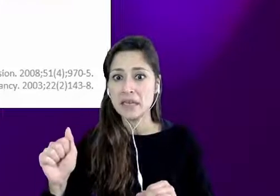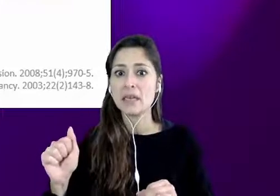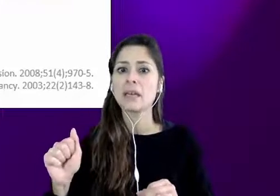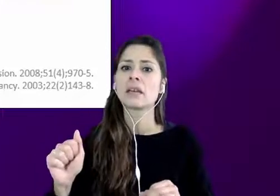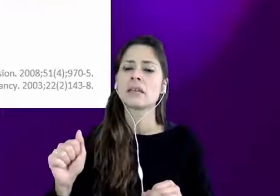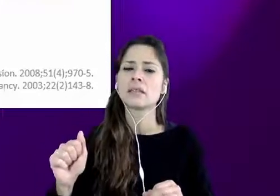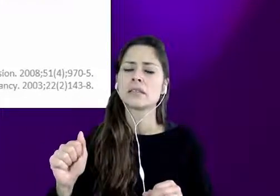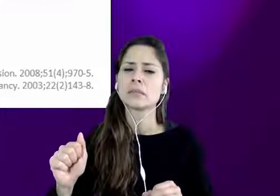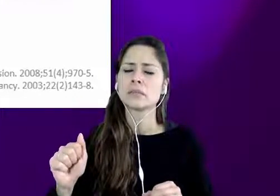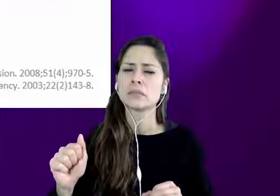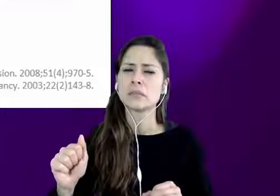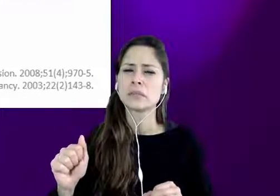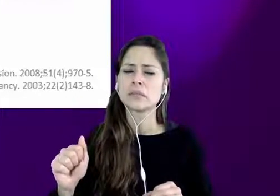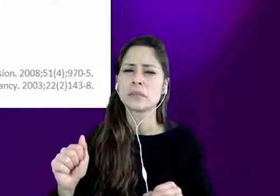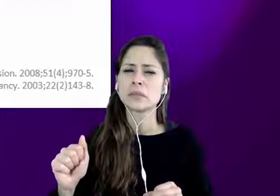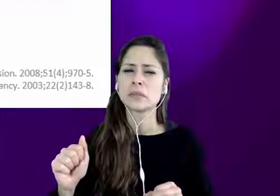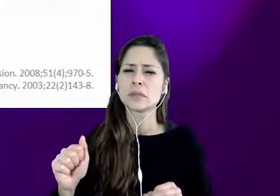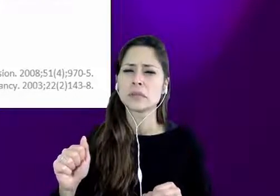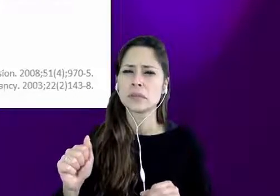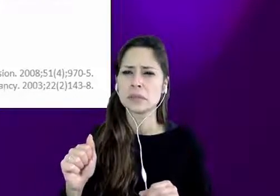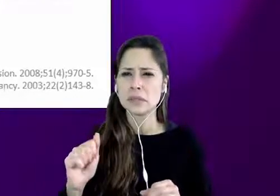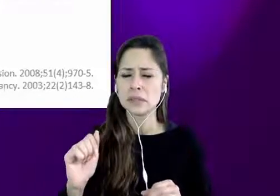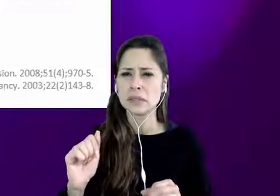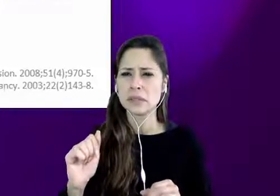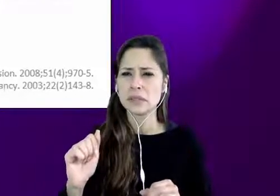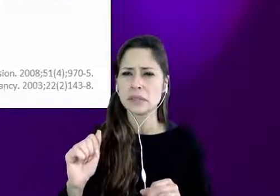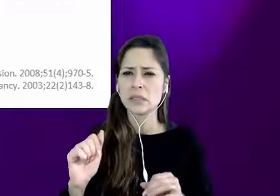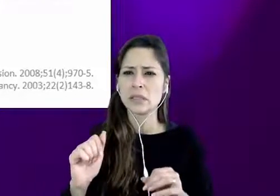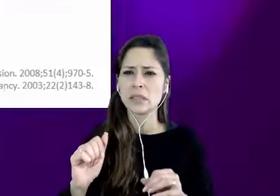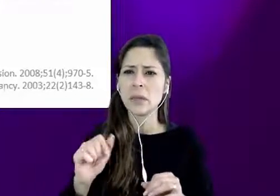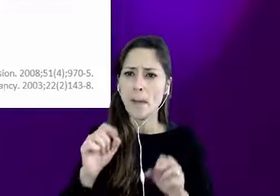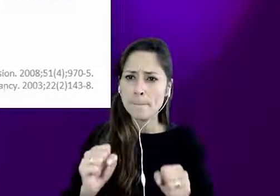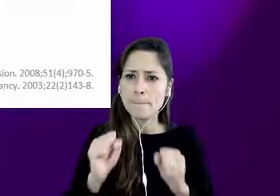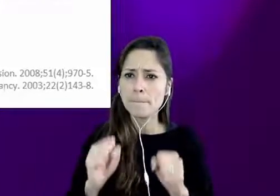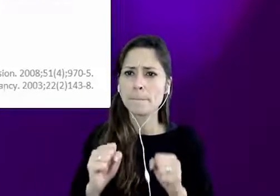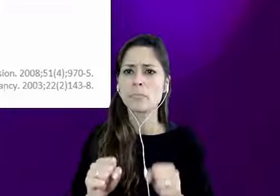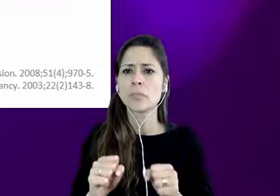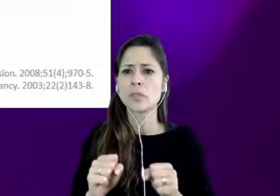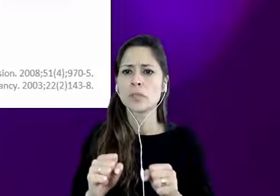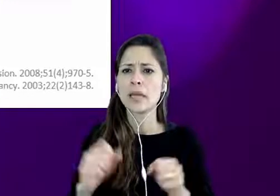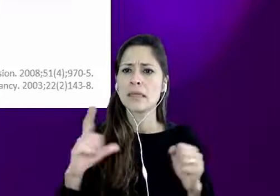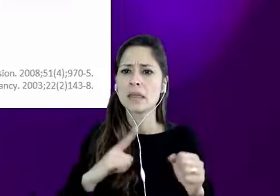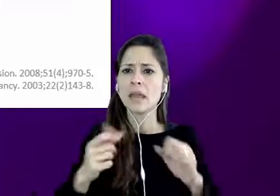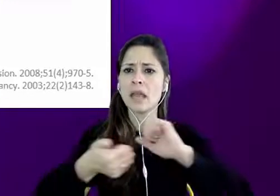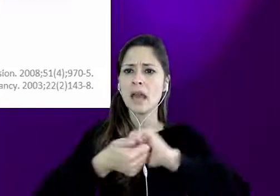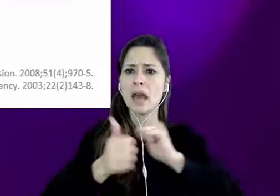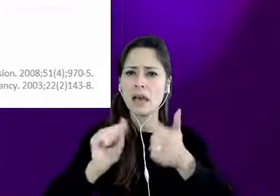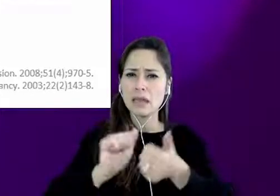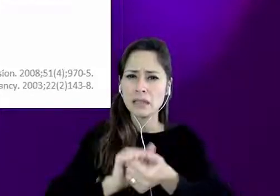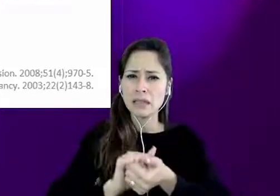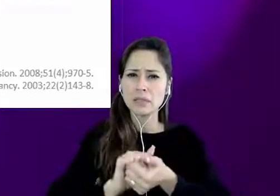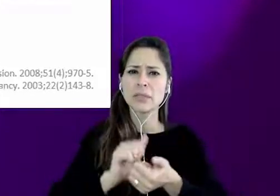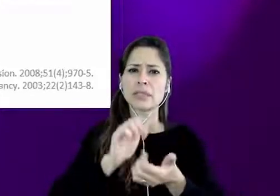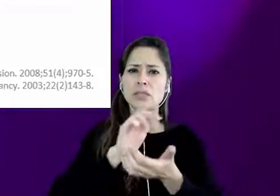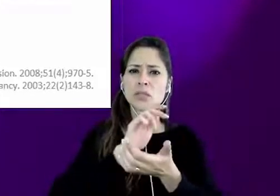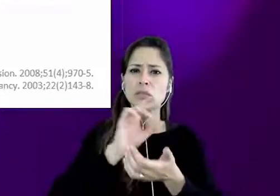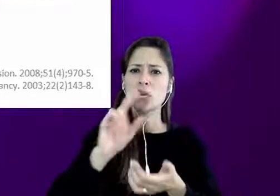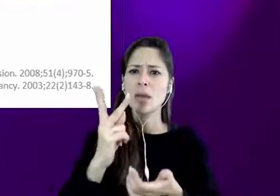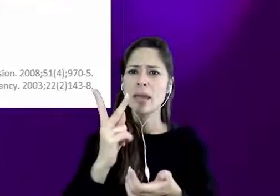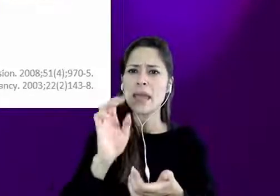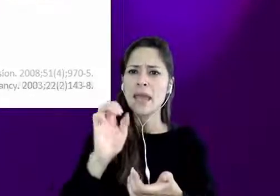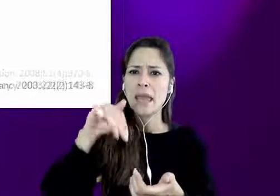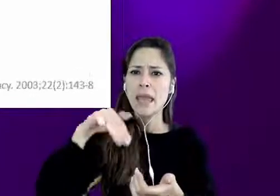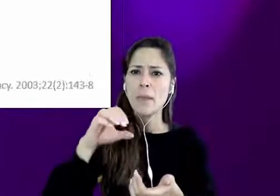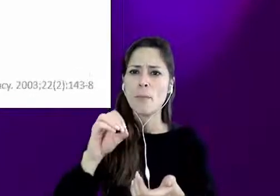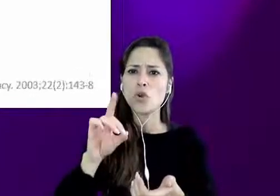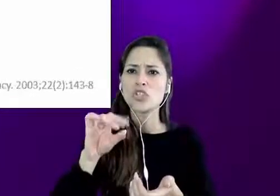diferentes, sabemos que não são necessariamente, mas que elas podem ter adaptações hemodinâmicas diferentes. Na